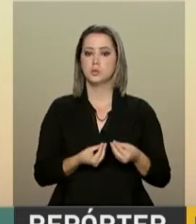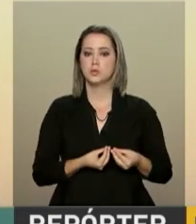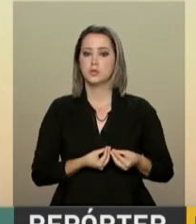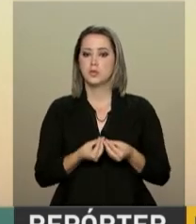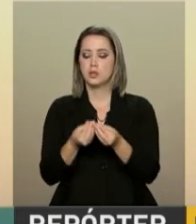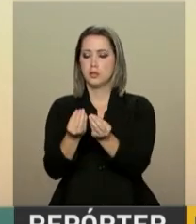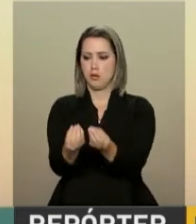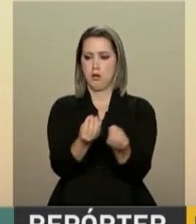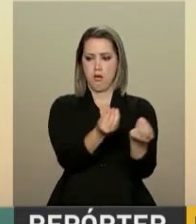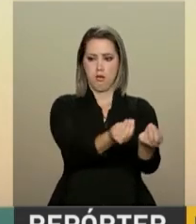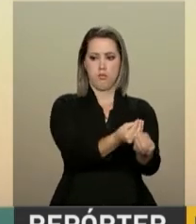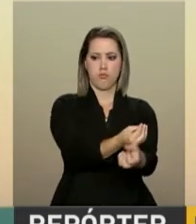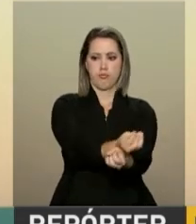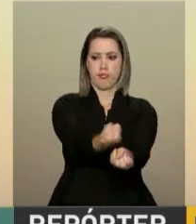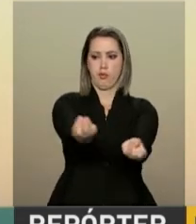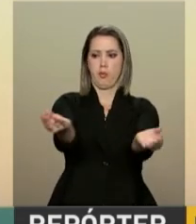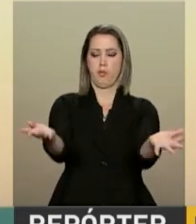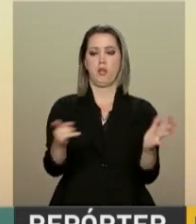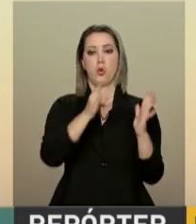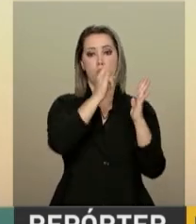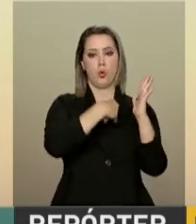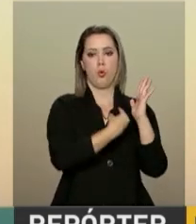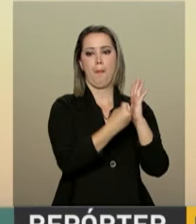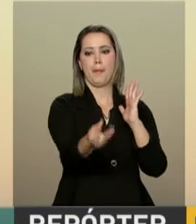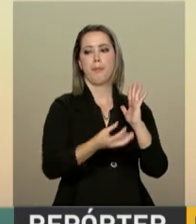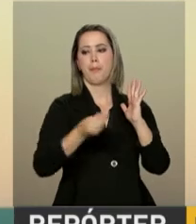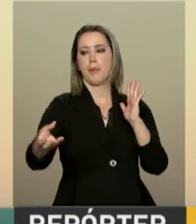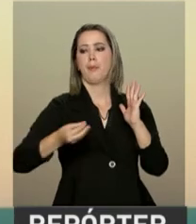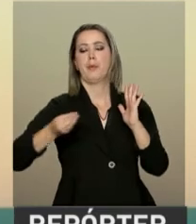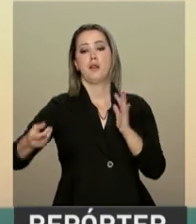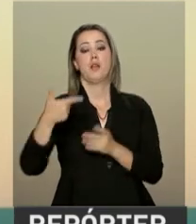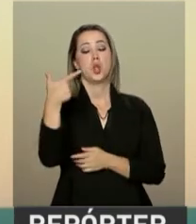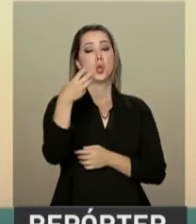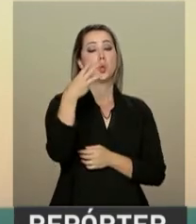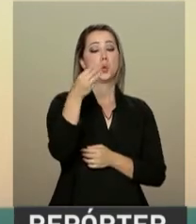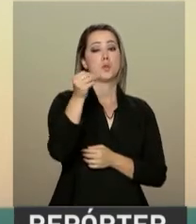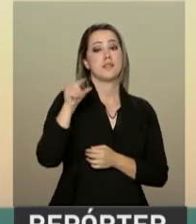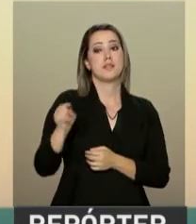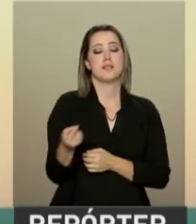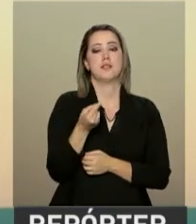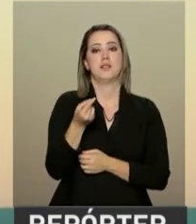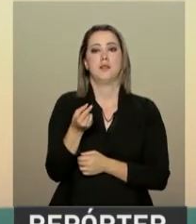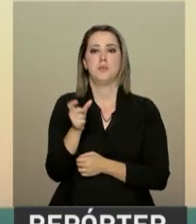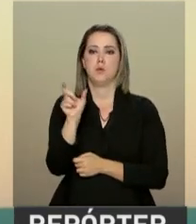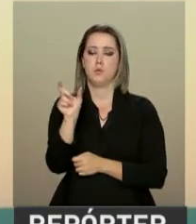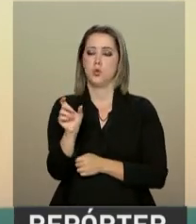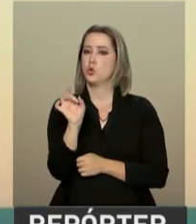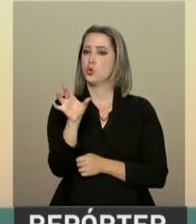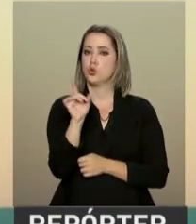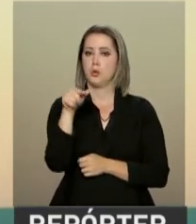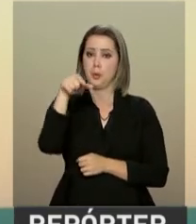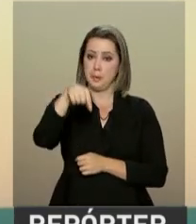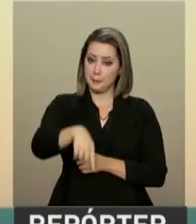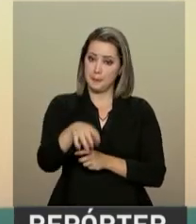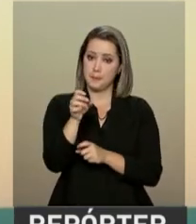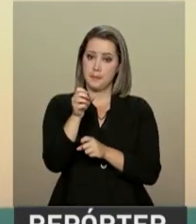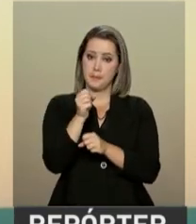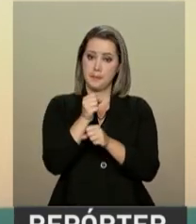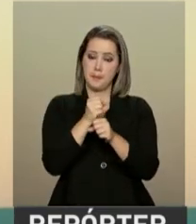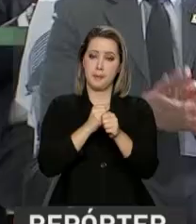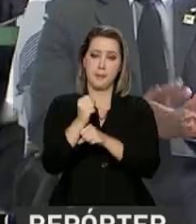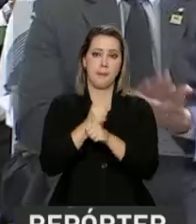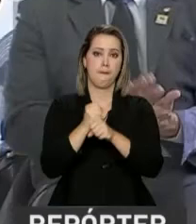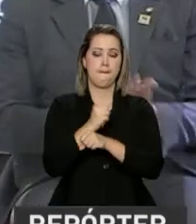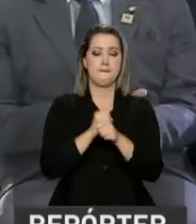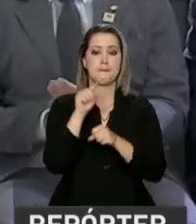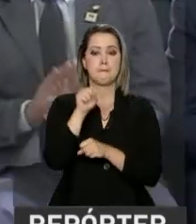titular 230 mil assentados da reforma agrária apenas no ano de